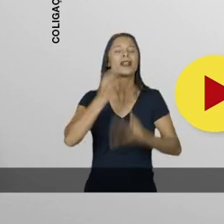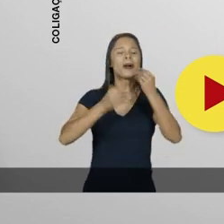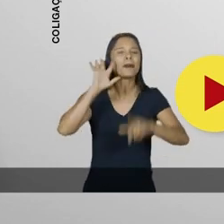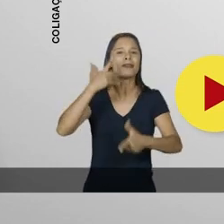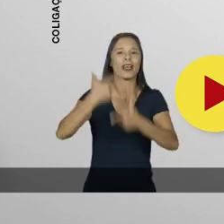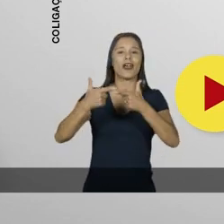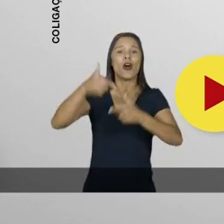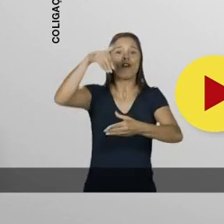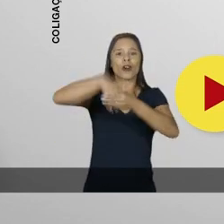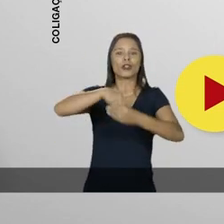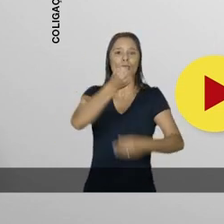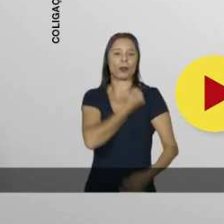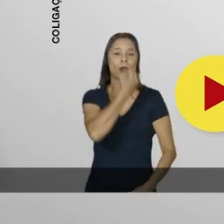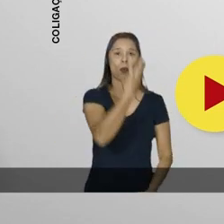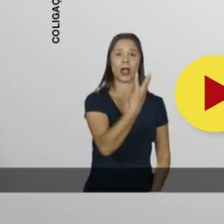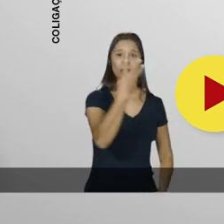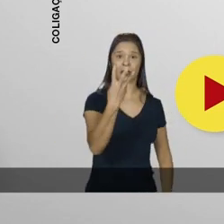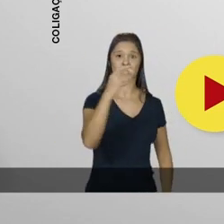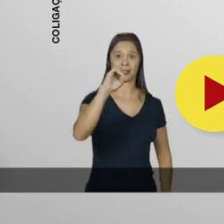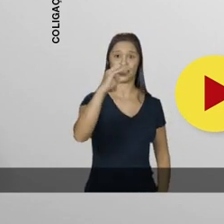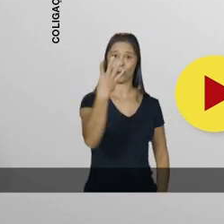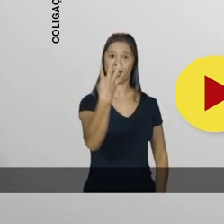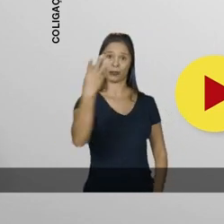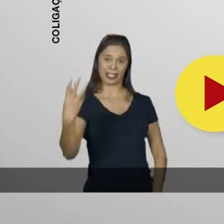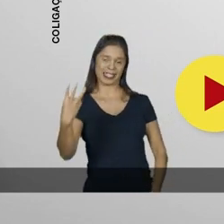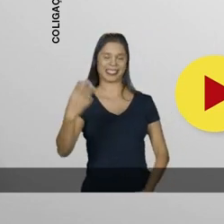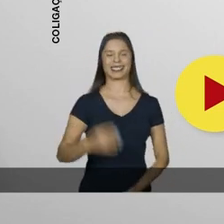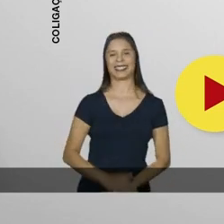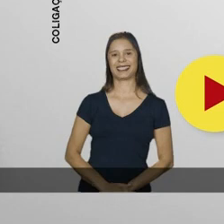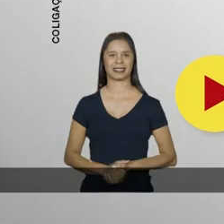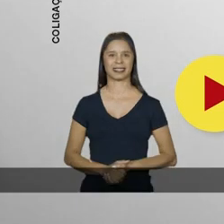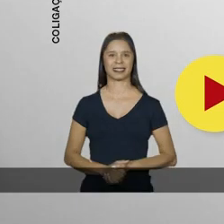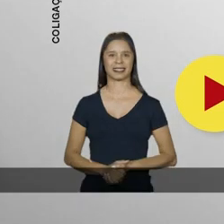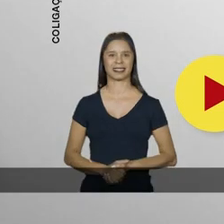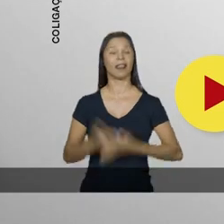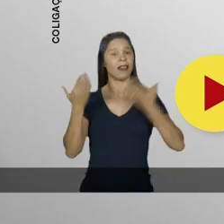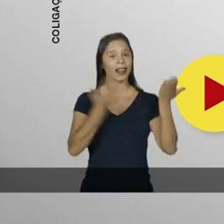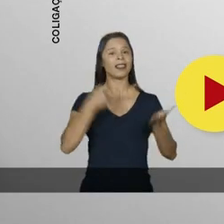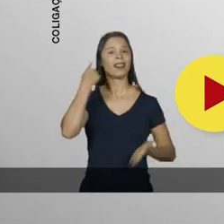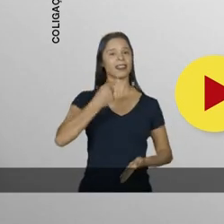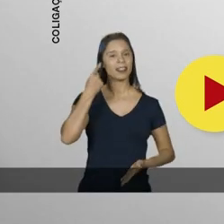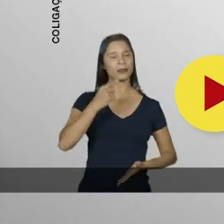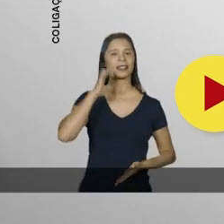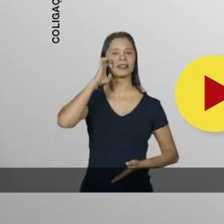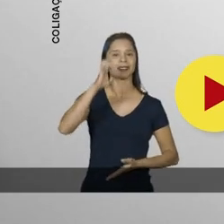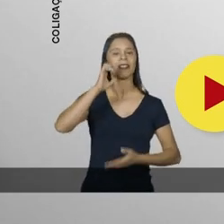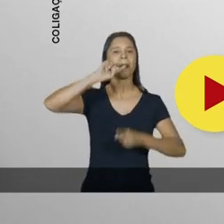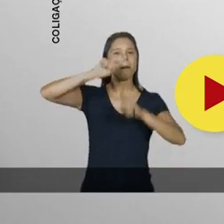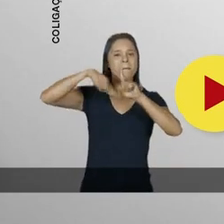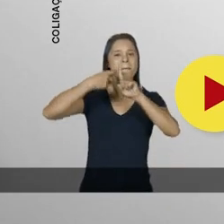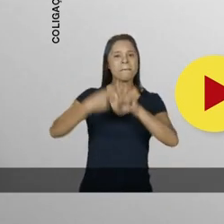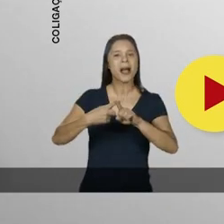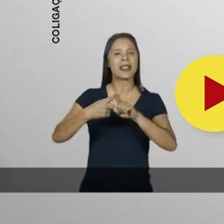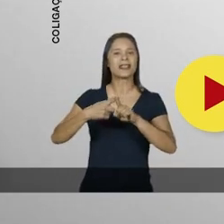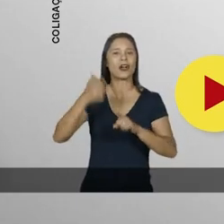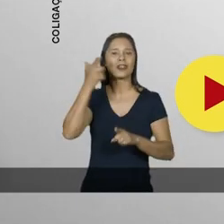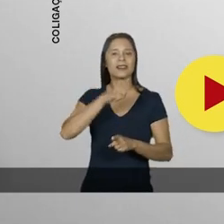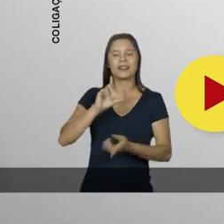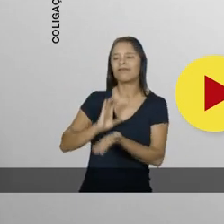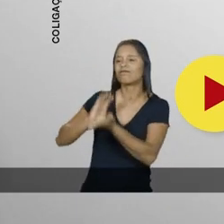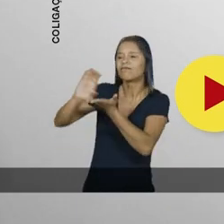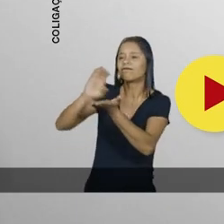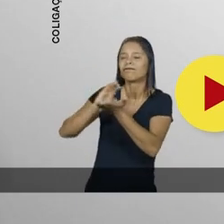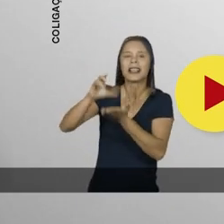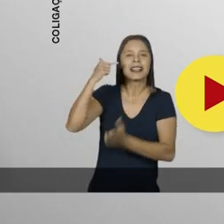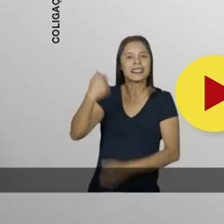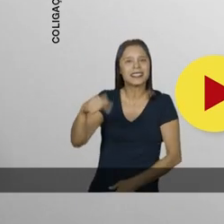Vote 43043, Rosane Juliana Maria. Sou Douglas Melo, o deputado estadual que mais destinou recursos